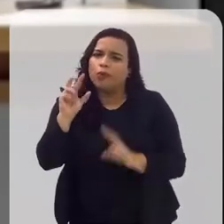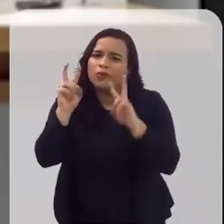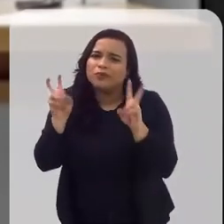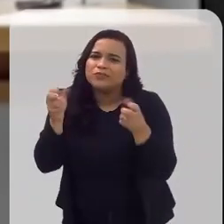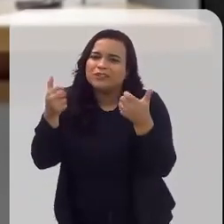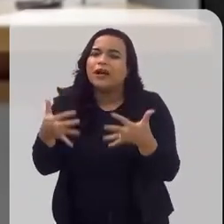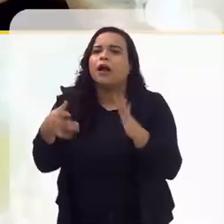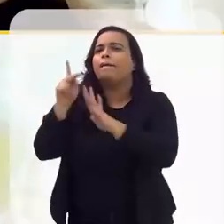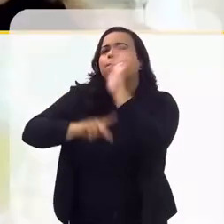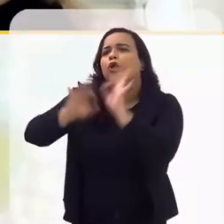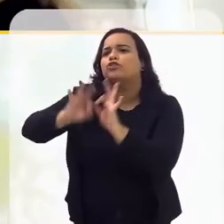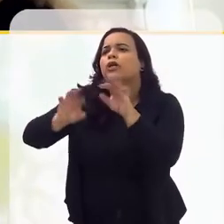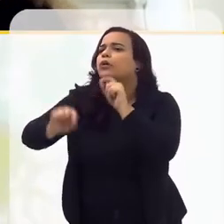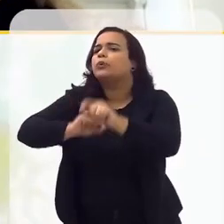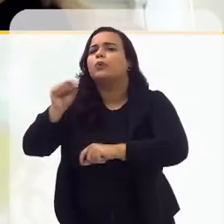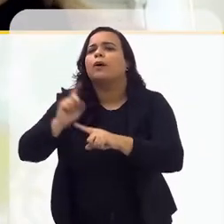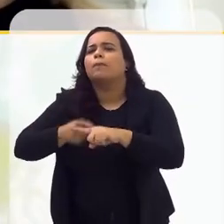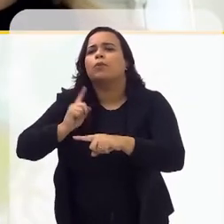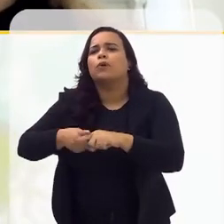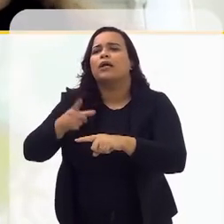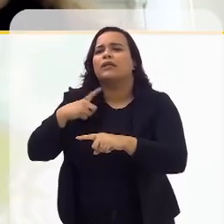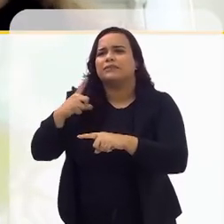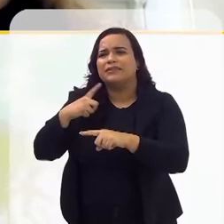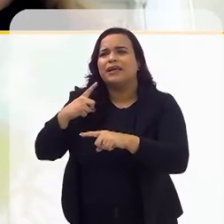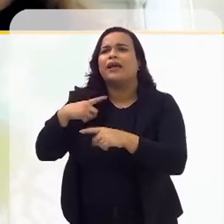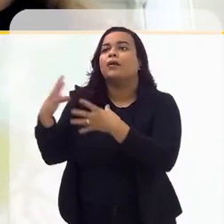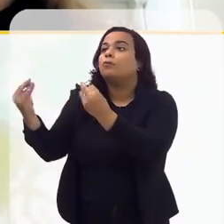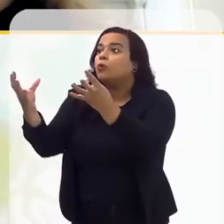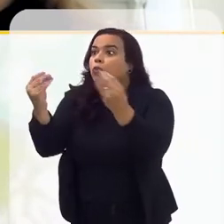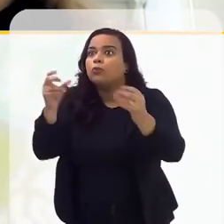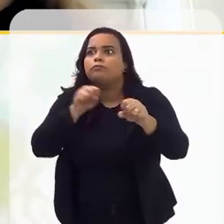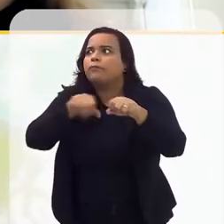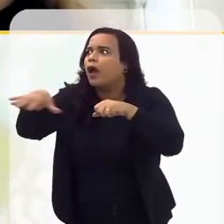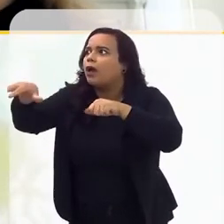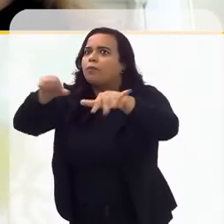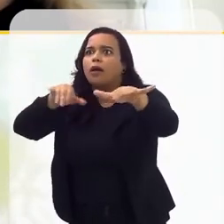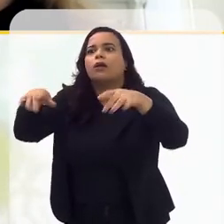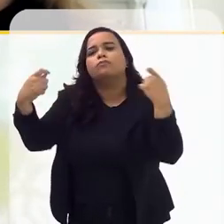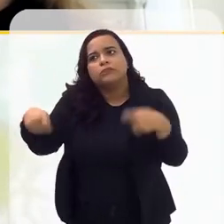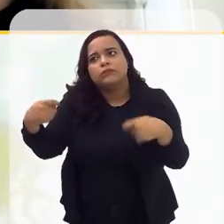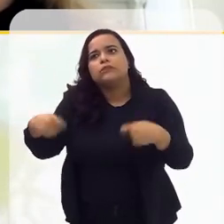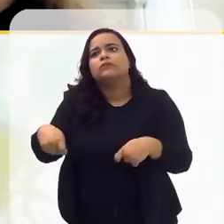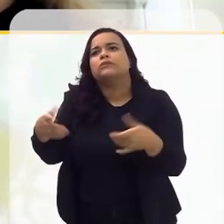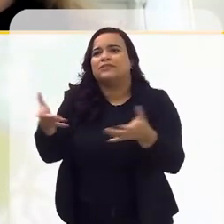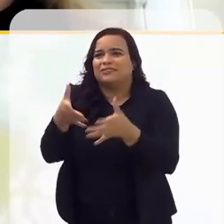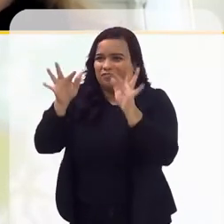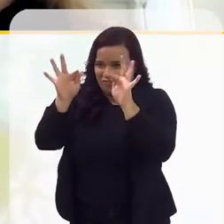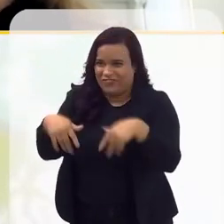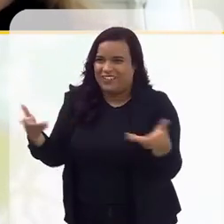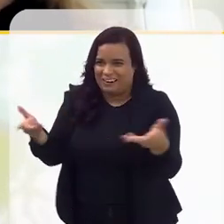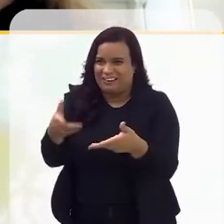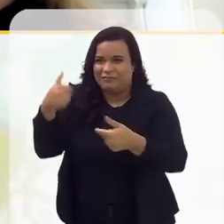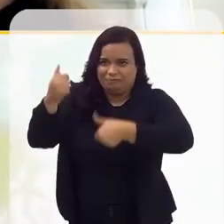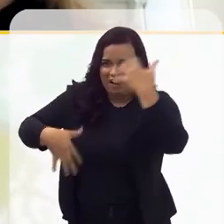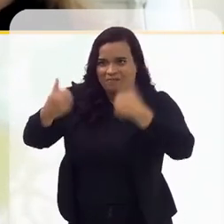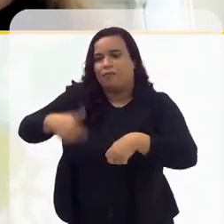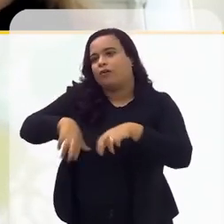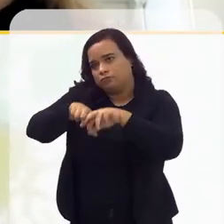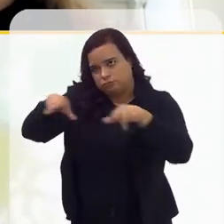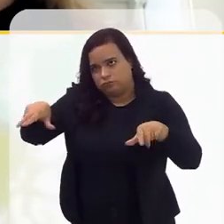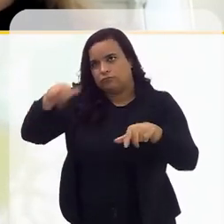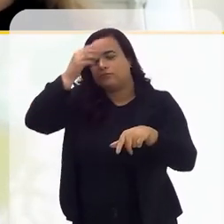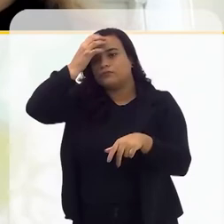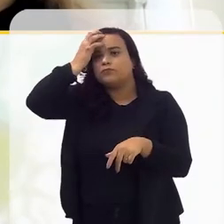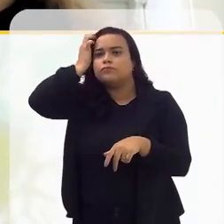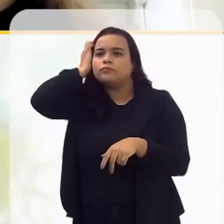programa. Quais são os projetos? Porque tem que chegar muita gente, né? Inclusive, eu queria que você falasse também, agora no finalzinho, quando você